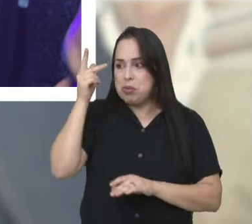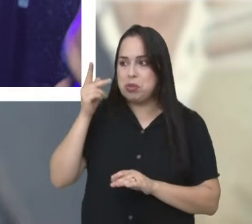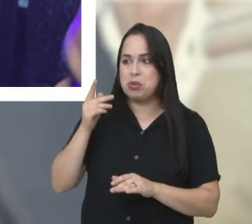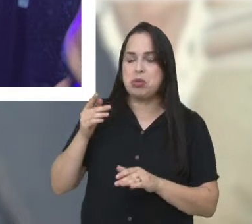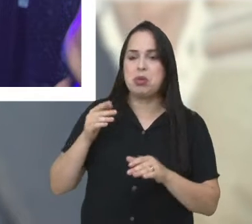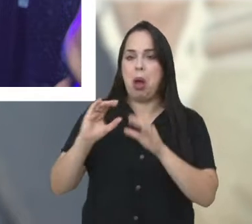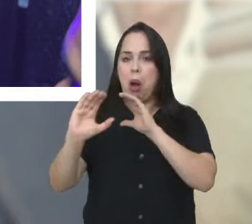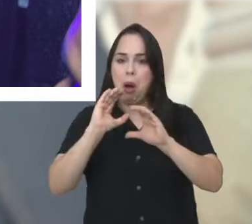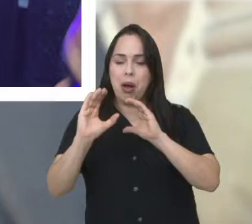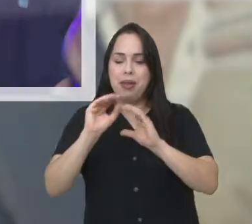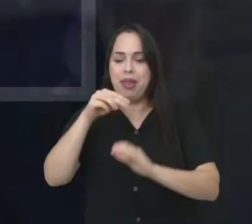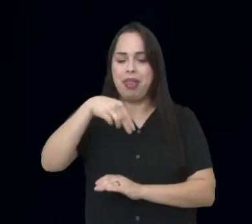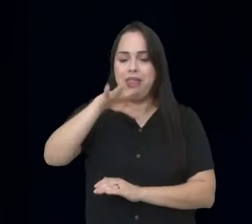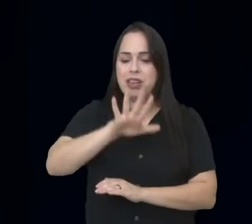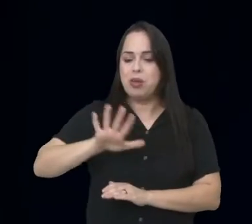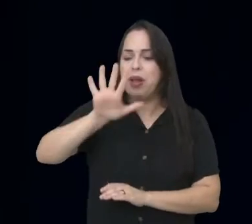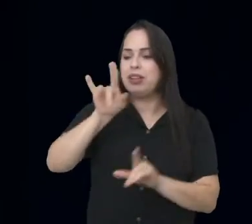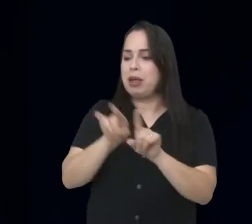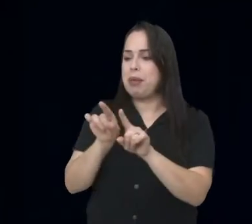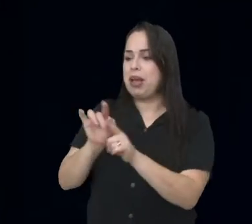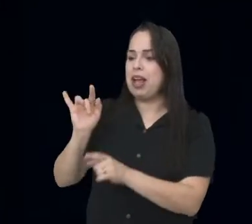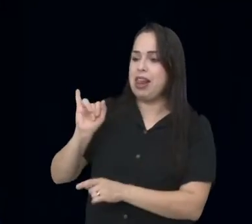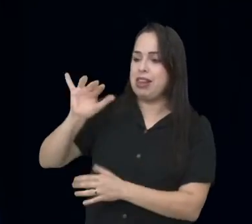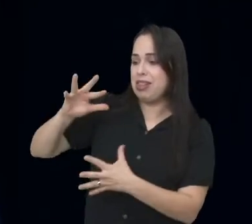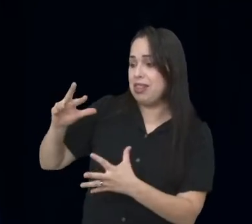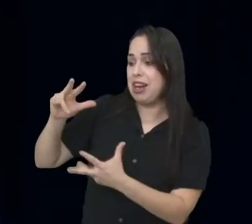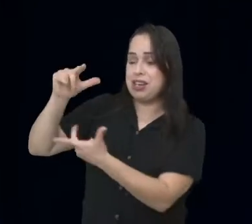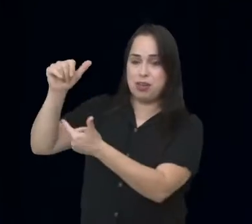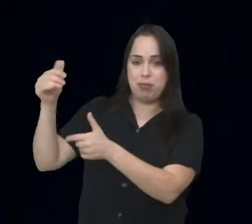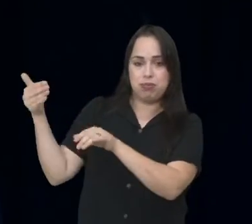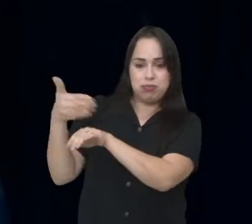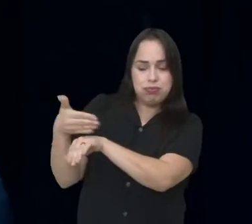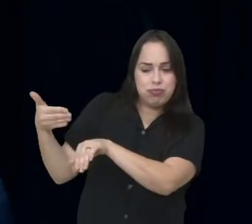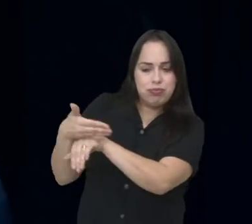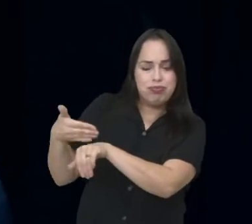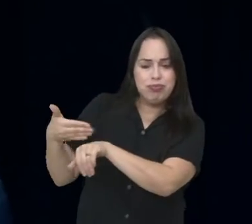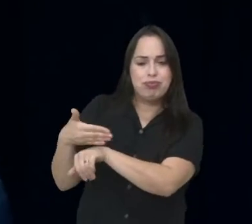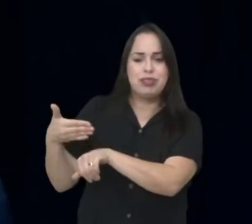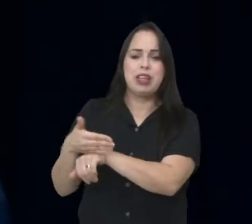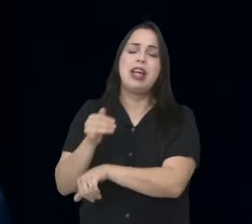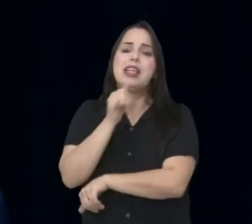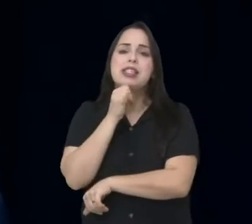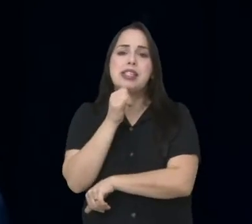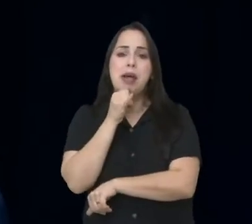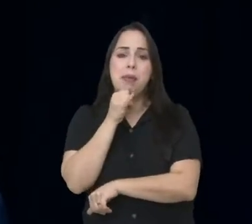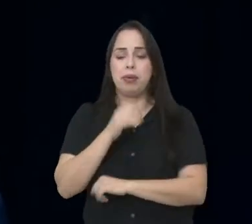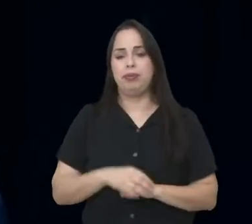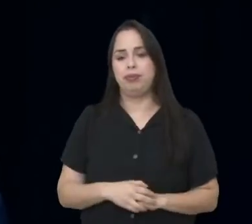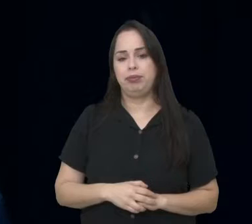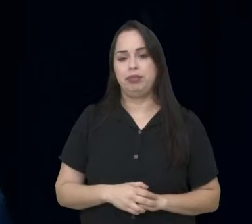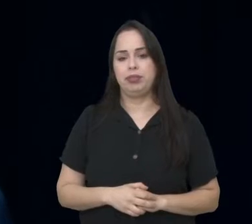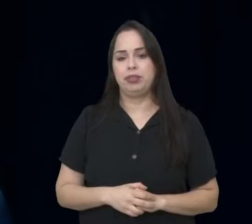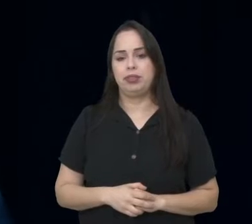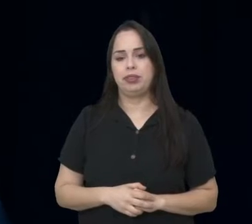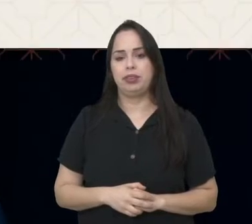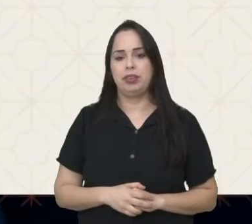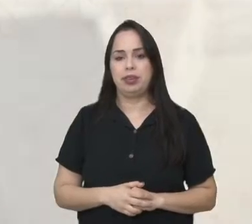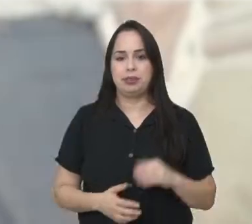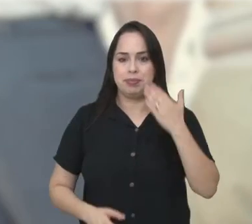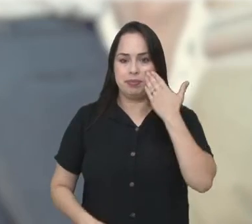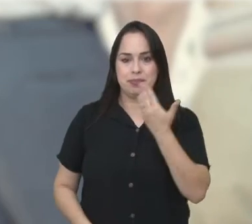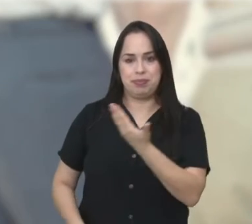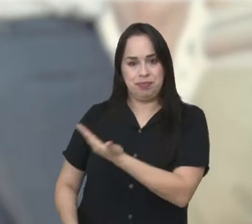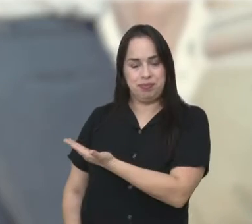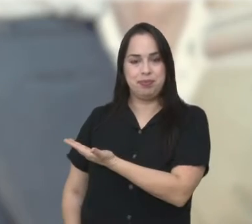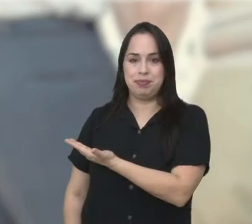né? Tem muitas bandas internacionais que já passaram por aqui. Um exemplo é o The Wailers, que é a